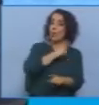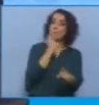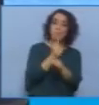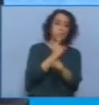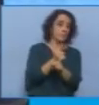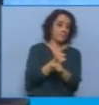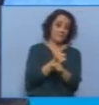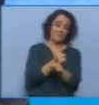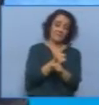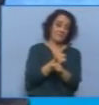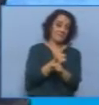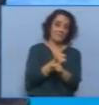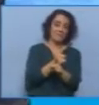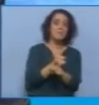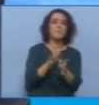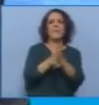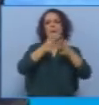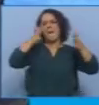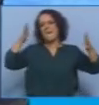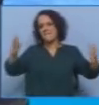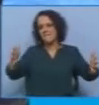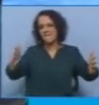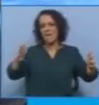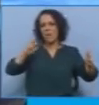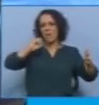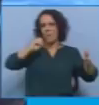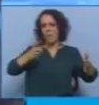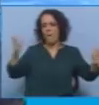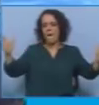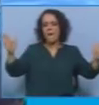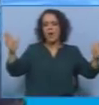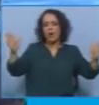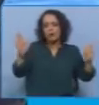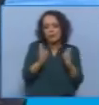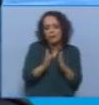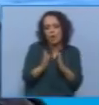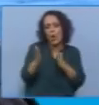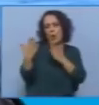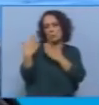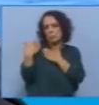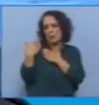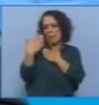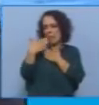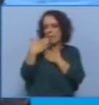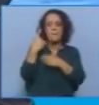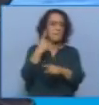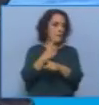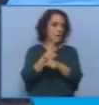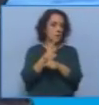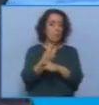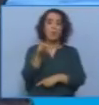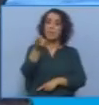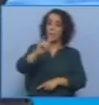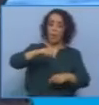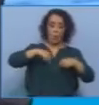qualquer maior ou mais pequena responsabilidade que tenhamos. Também na administração das nossas